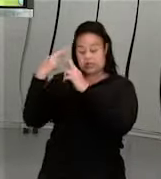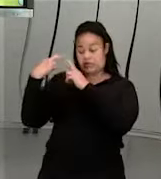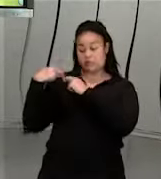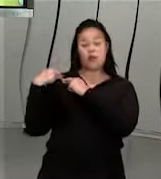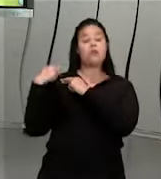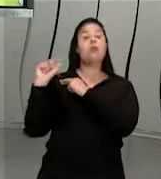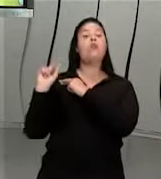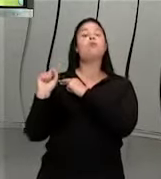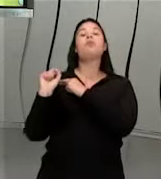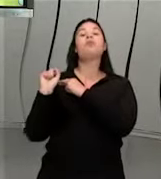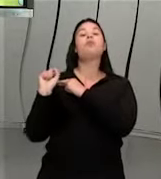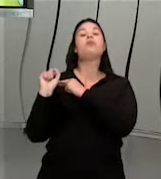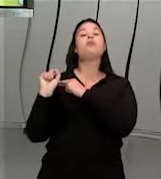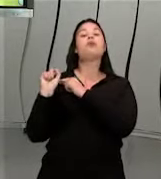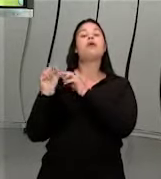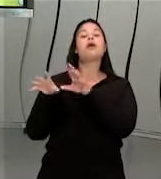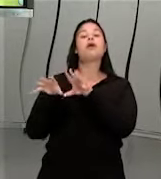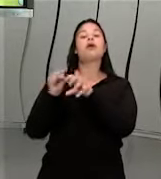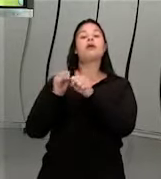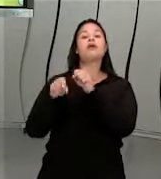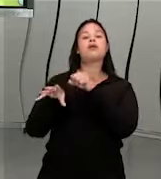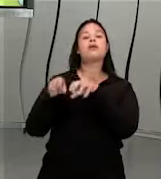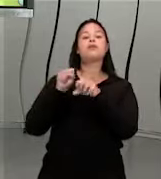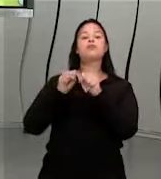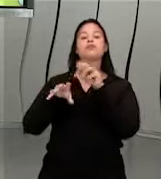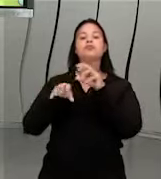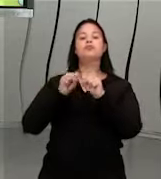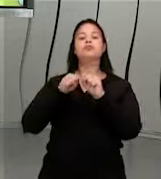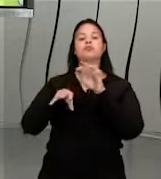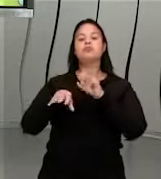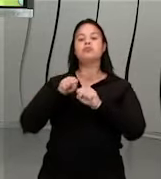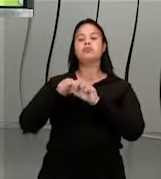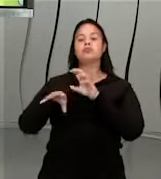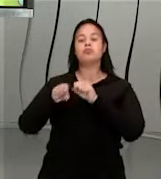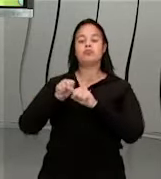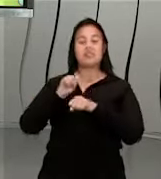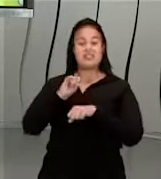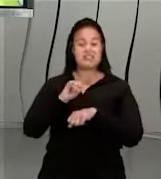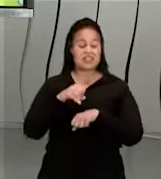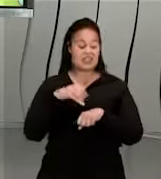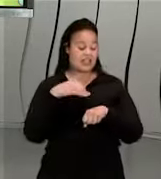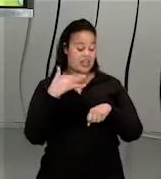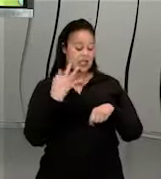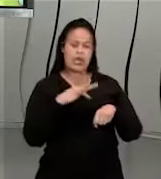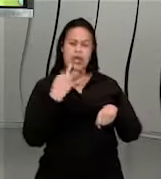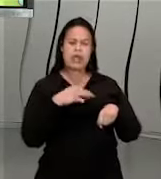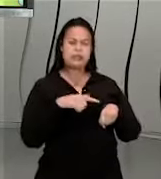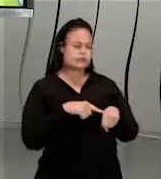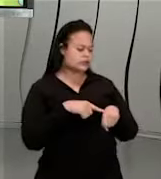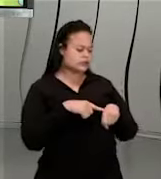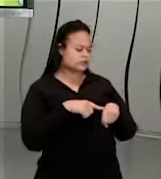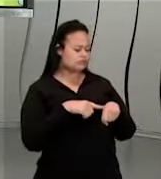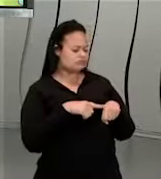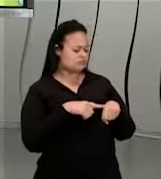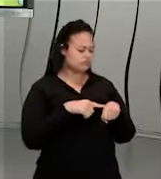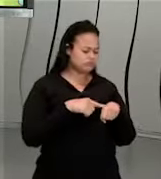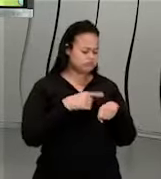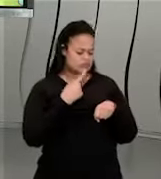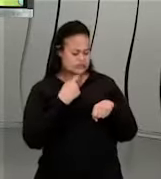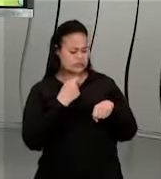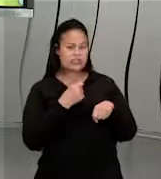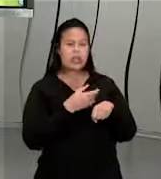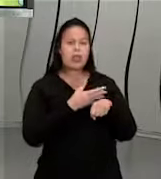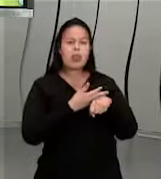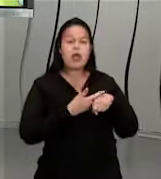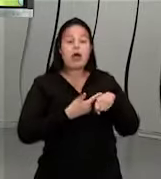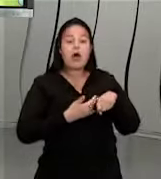responsáveis pela coagulação do sangue. Se você tem um machucado e você não sangra até perder